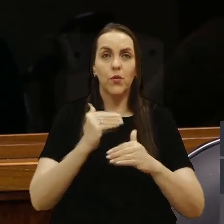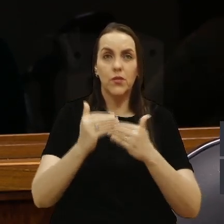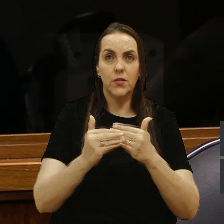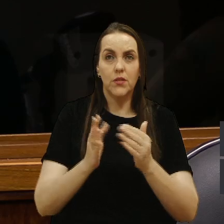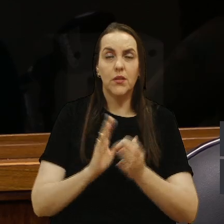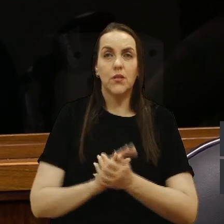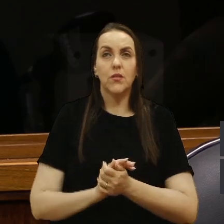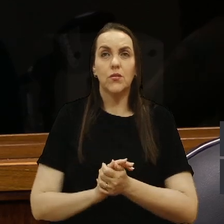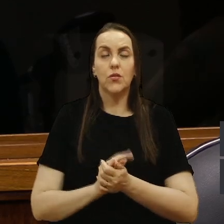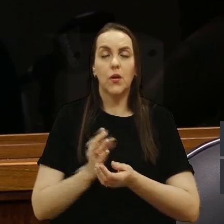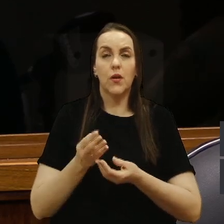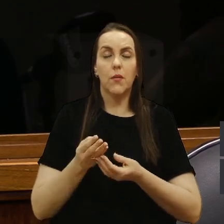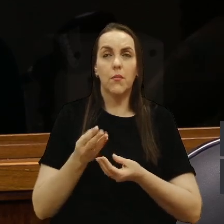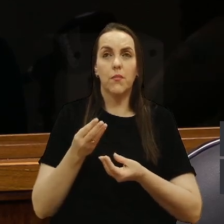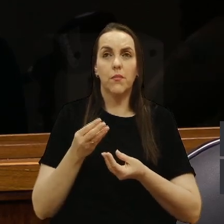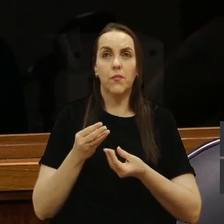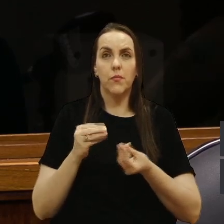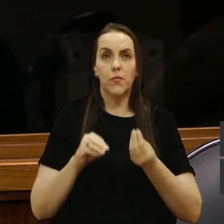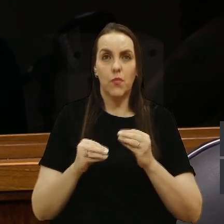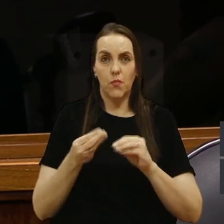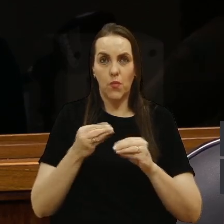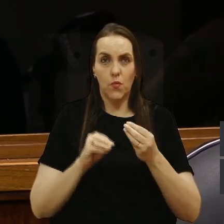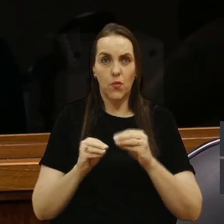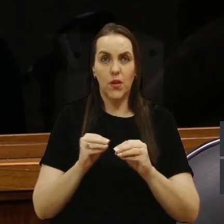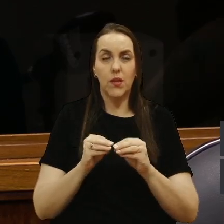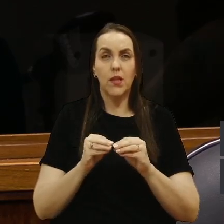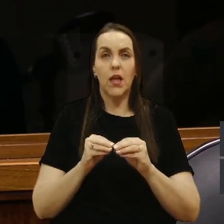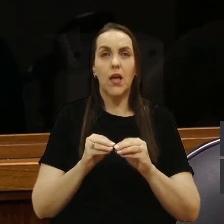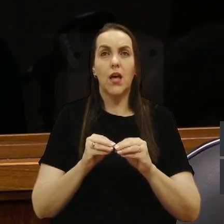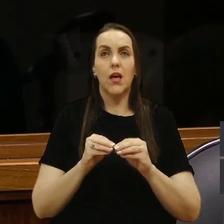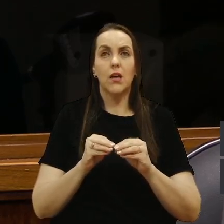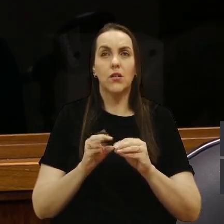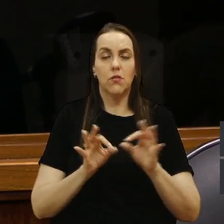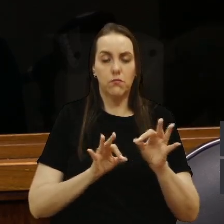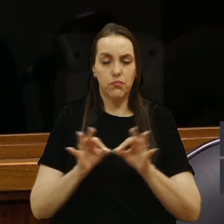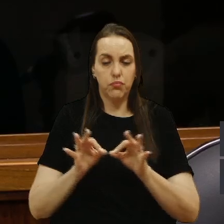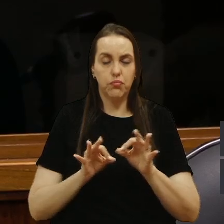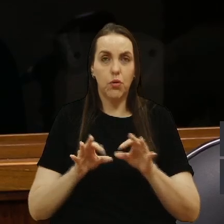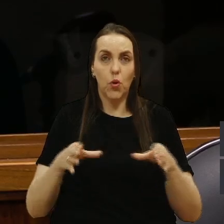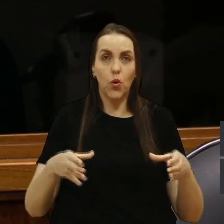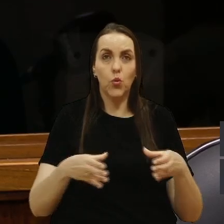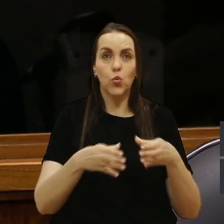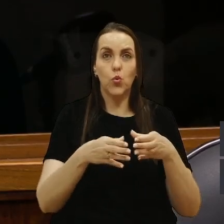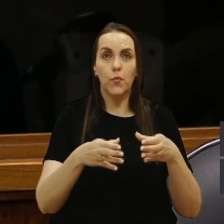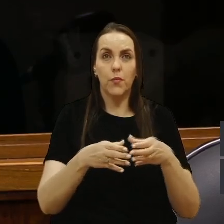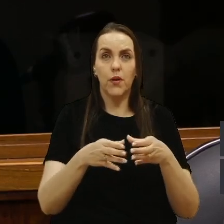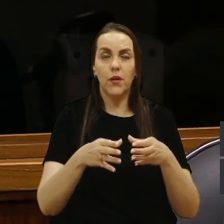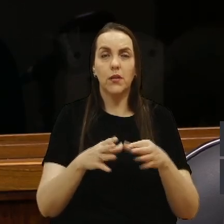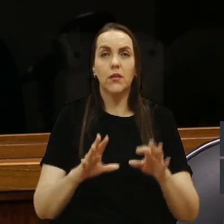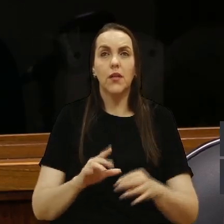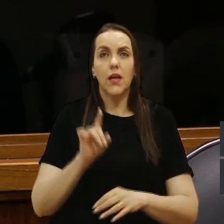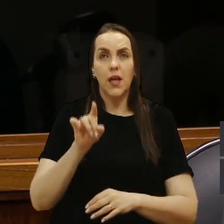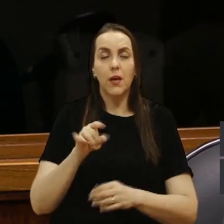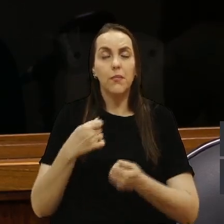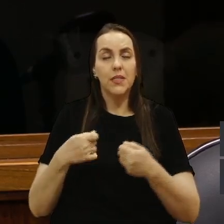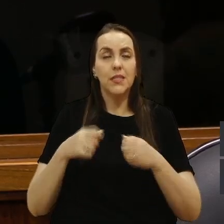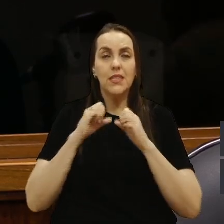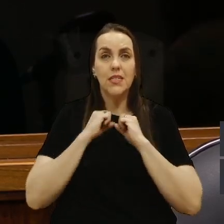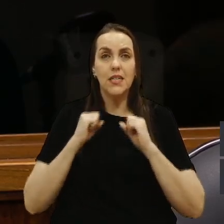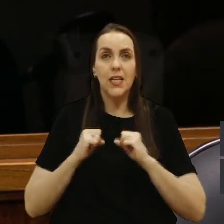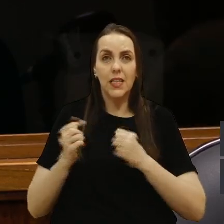montagem, execução e conclusão das turmas. Que seja um grupo que envolva as diversas